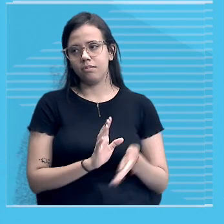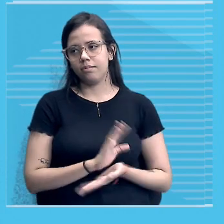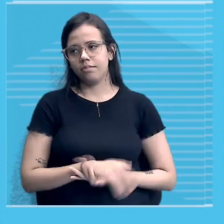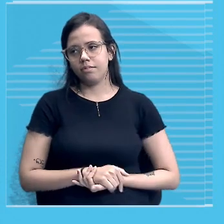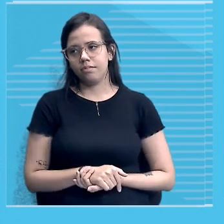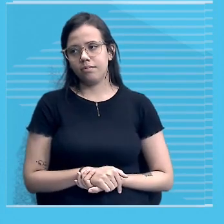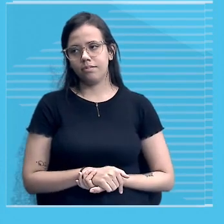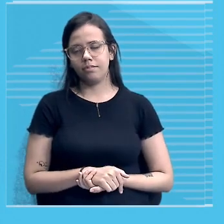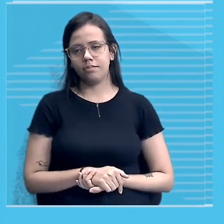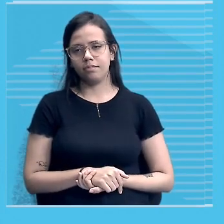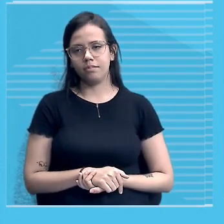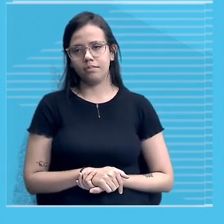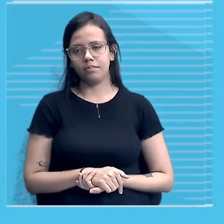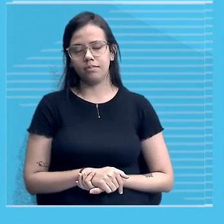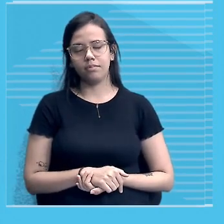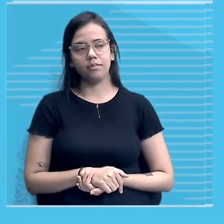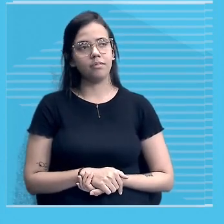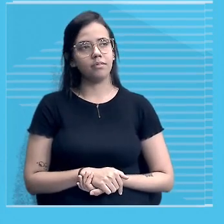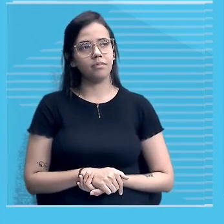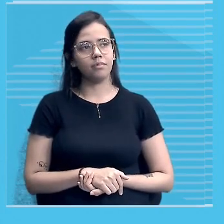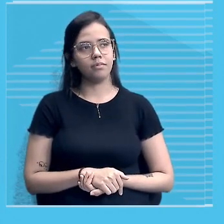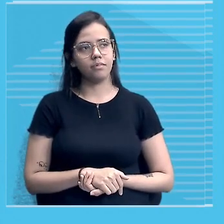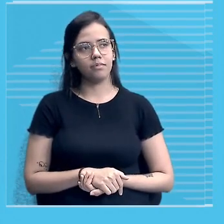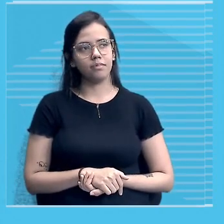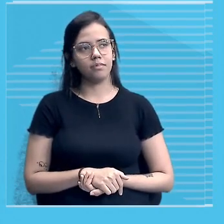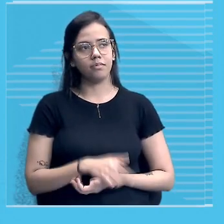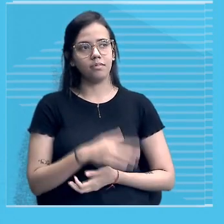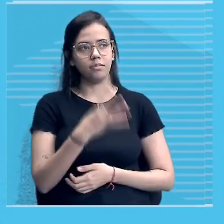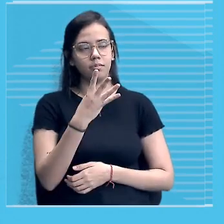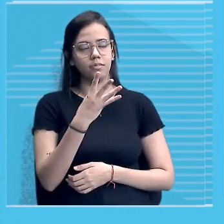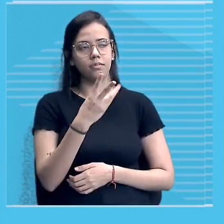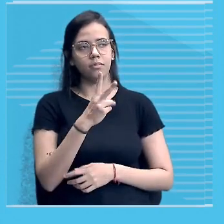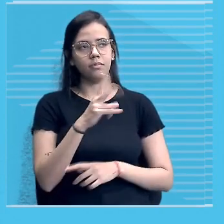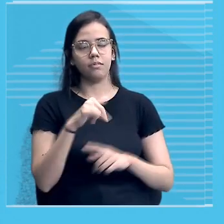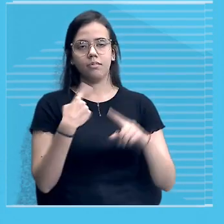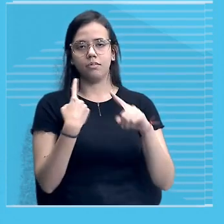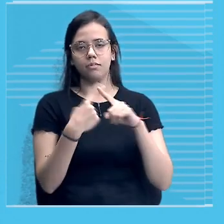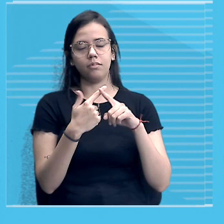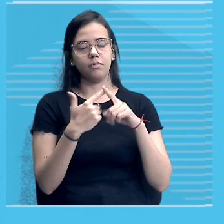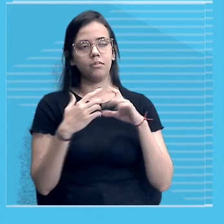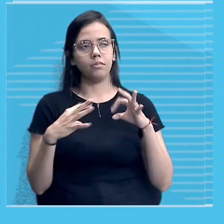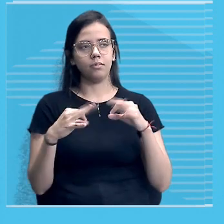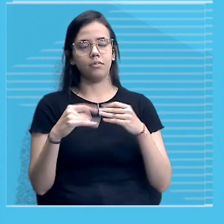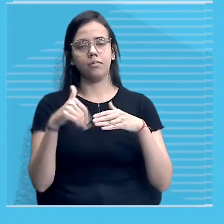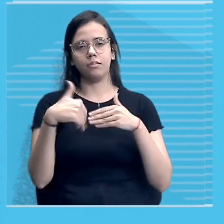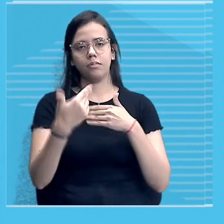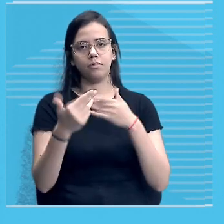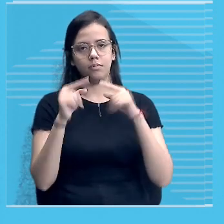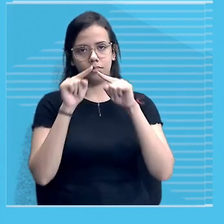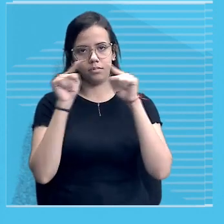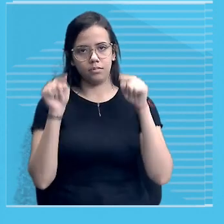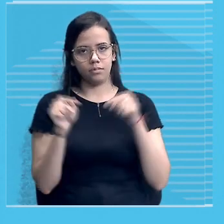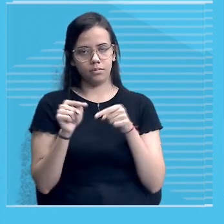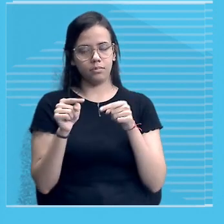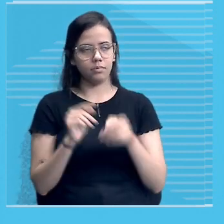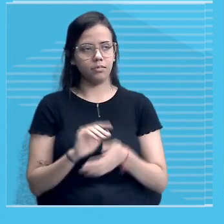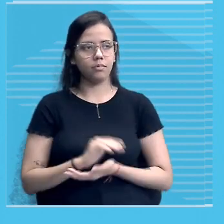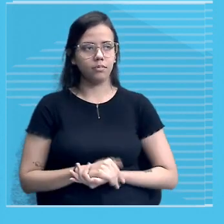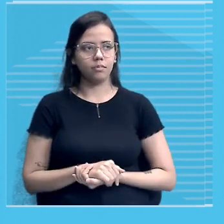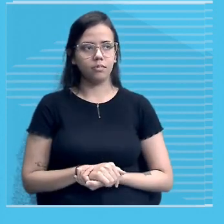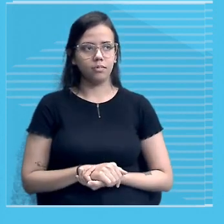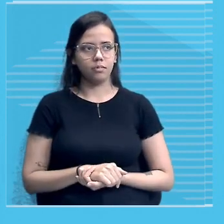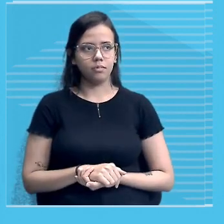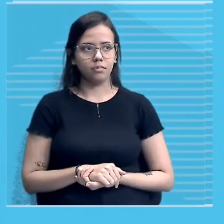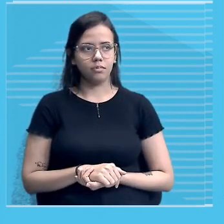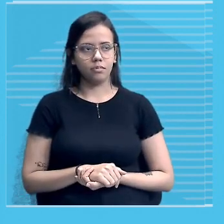olha aqui ó meu expoente S4 Vai Multiplicar todo mundo aqui ó que tá fora do parênteses né vai ficar sem uma